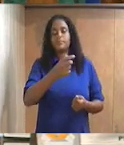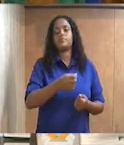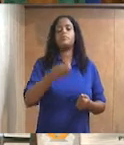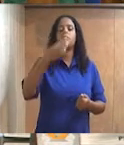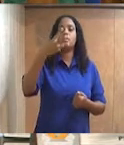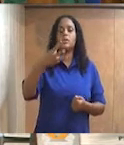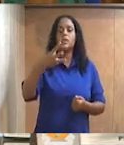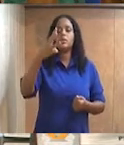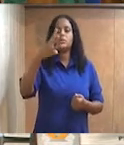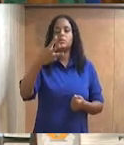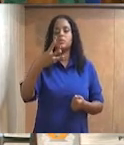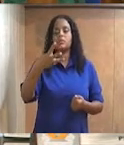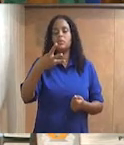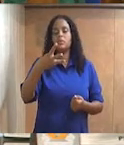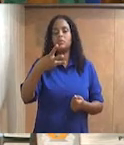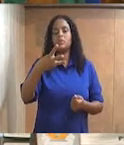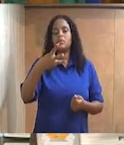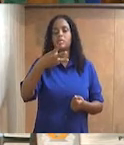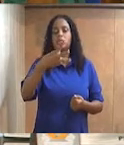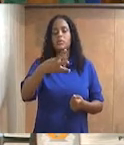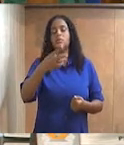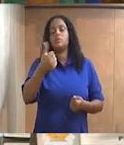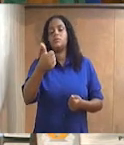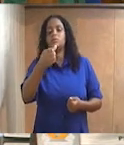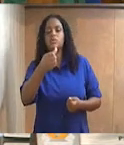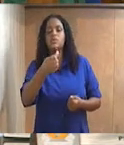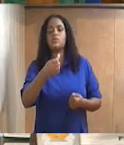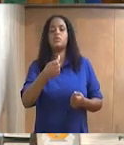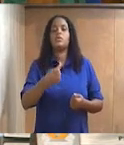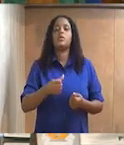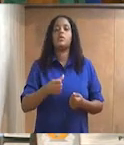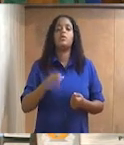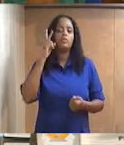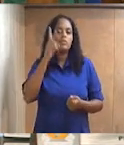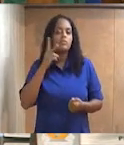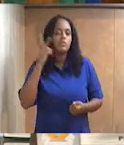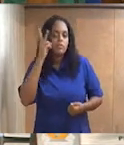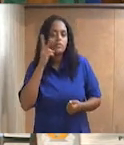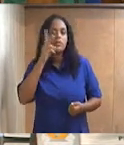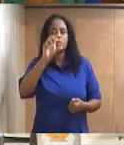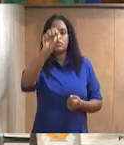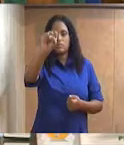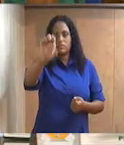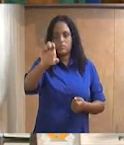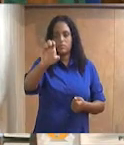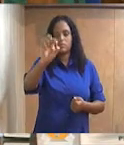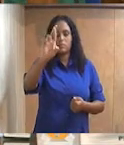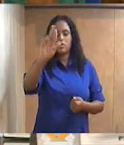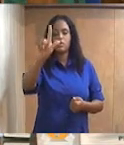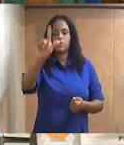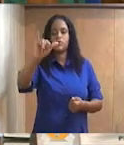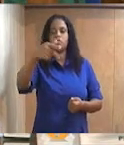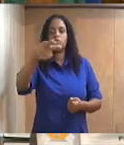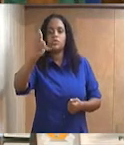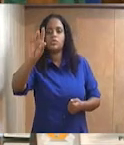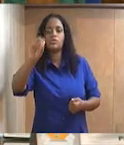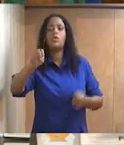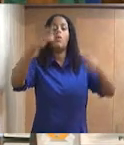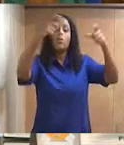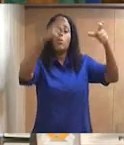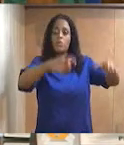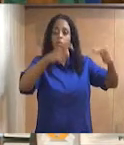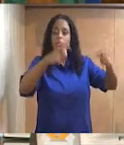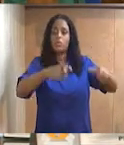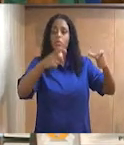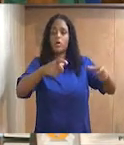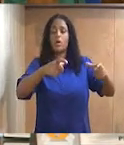305, de 2016, do excelentíssimo senhor vereador Serginho, denominando o logradouro público